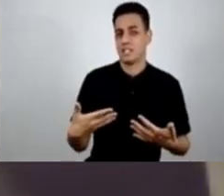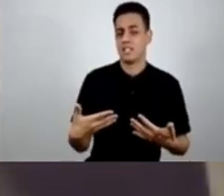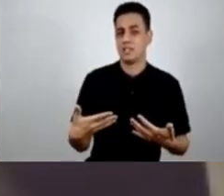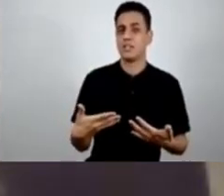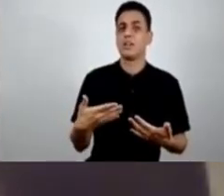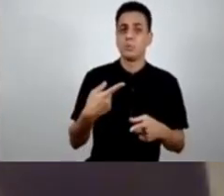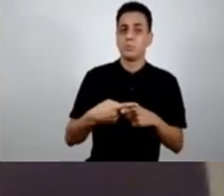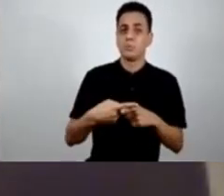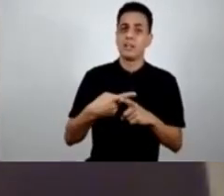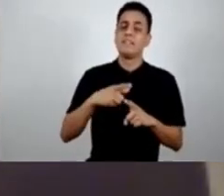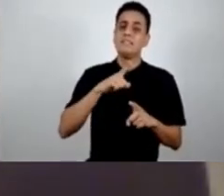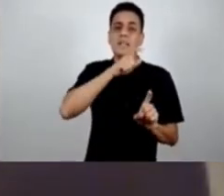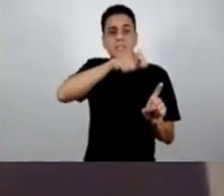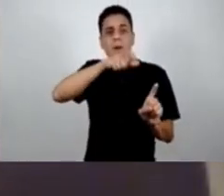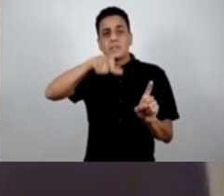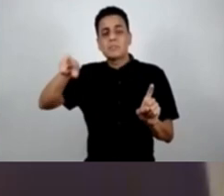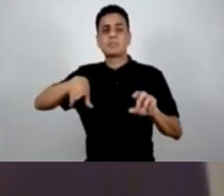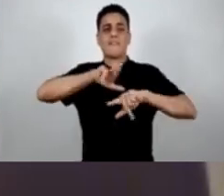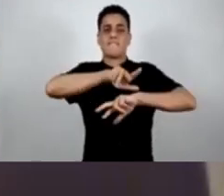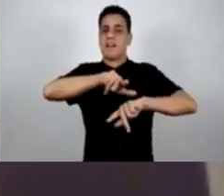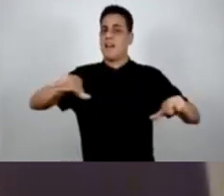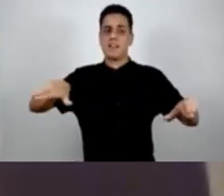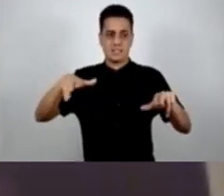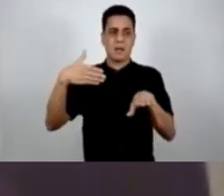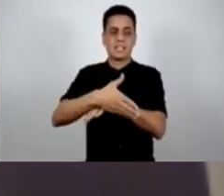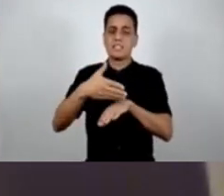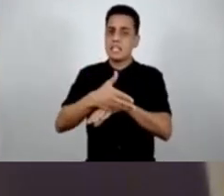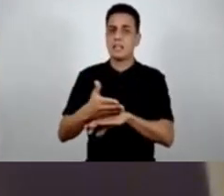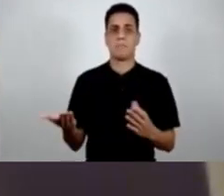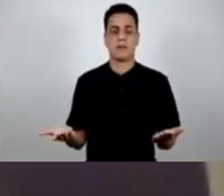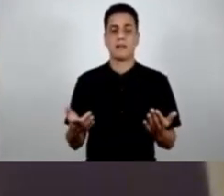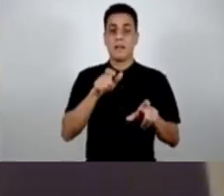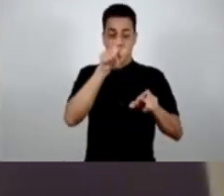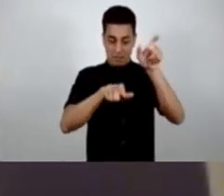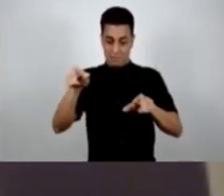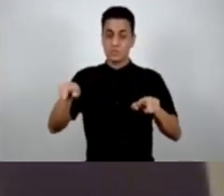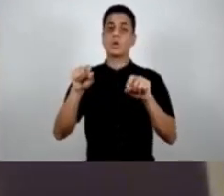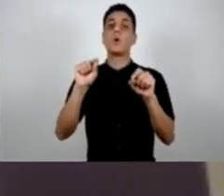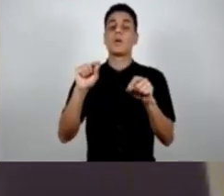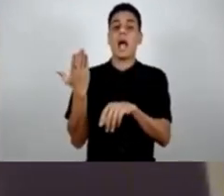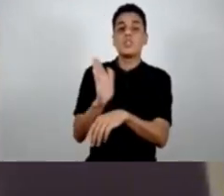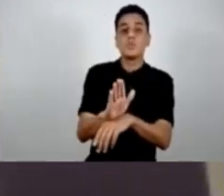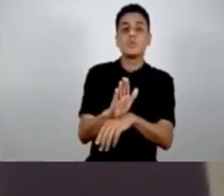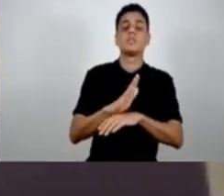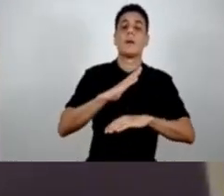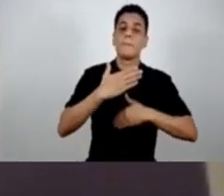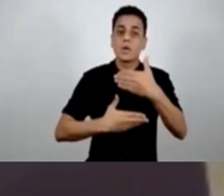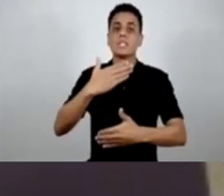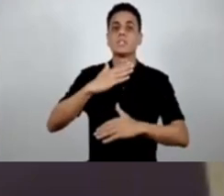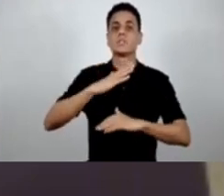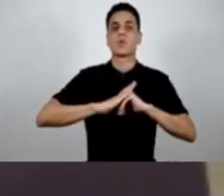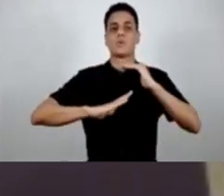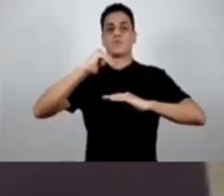de atores que são parte da construção da imagem do país. O ator provavelmente